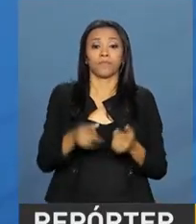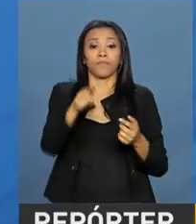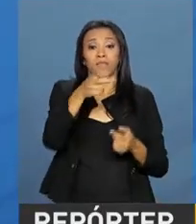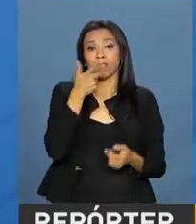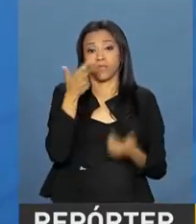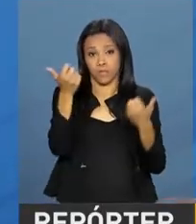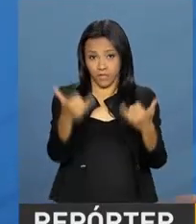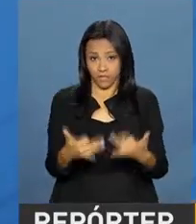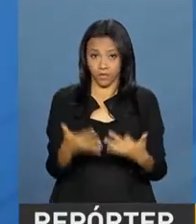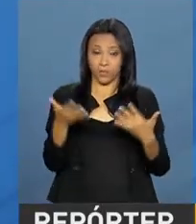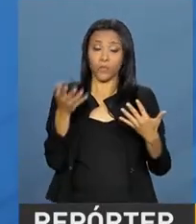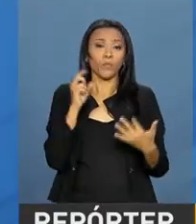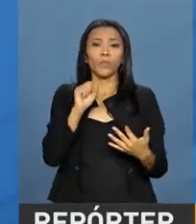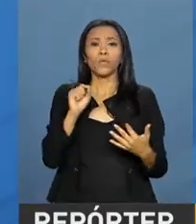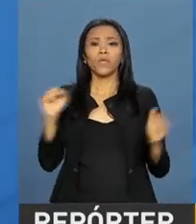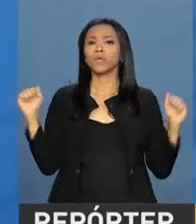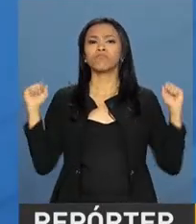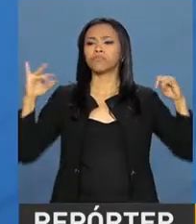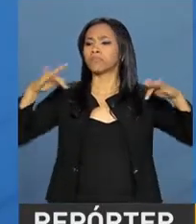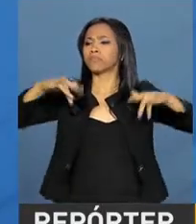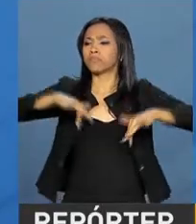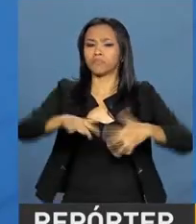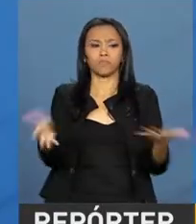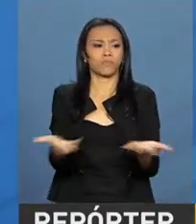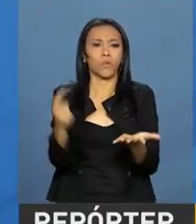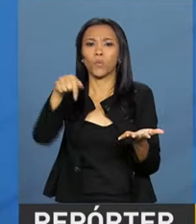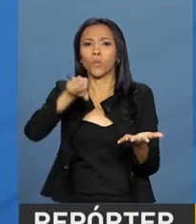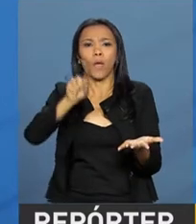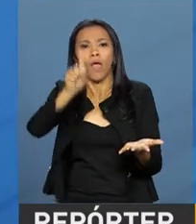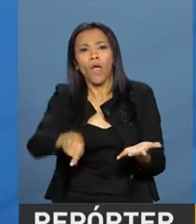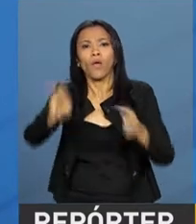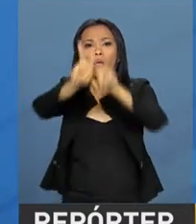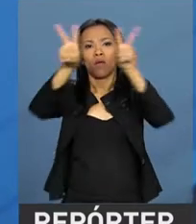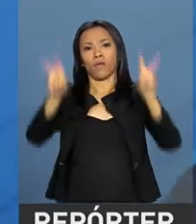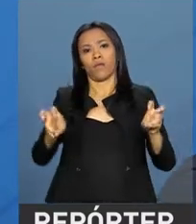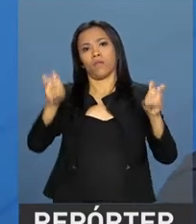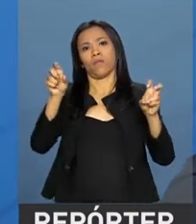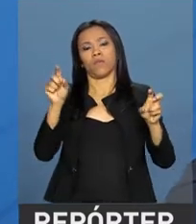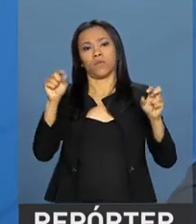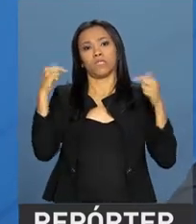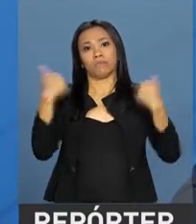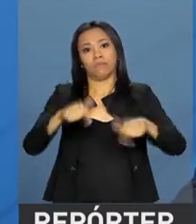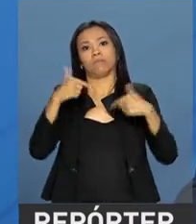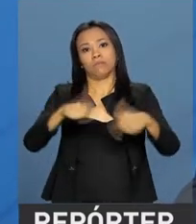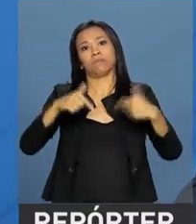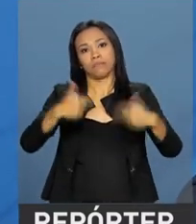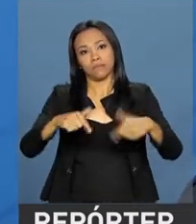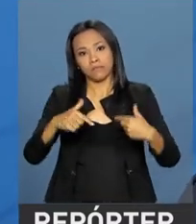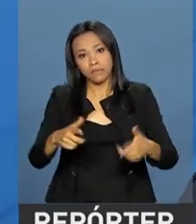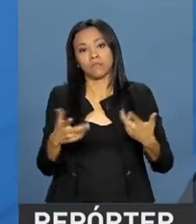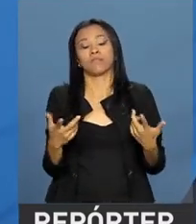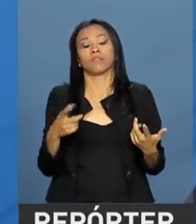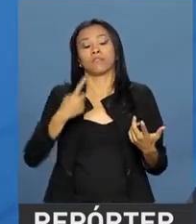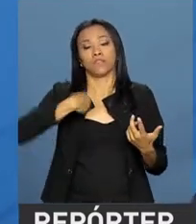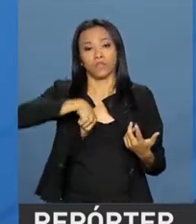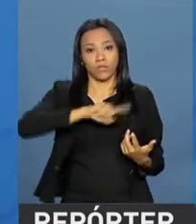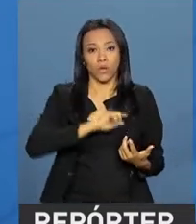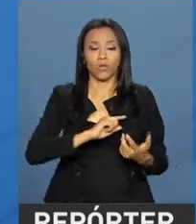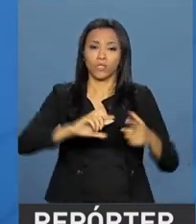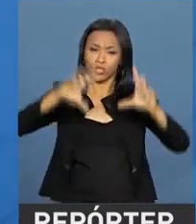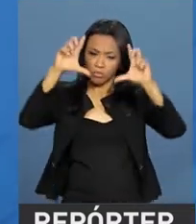que todos nós é a pauta do emprego é a pauta de diminuirmos e